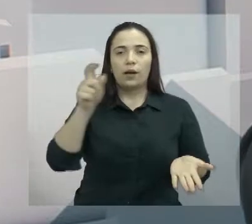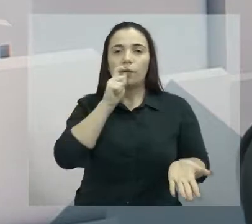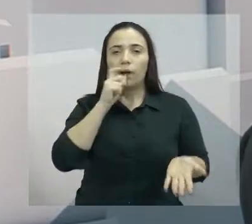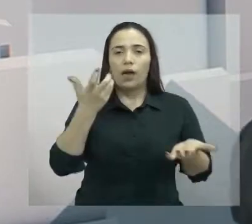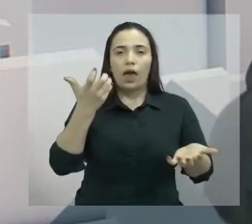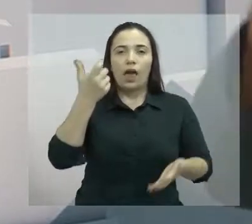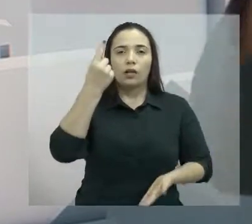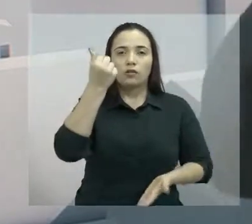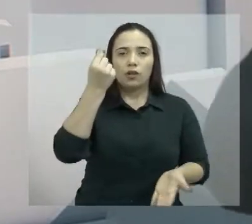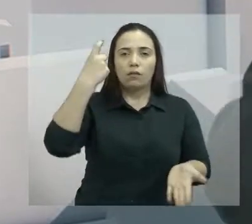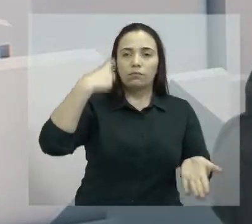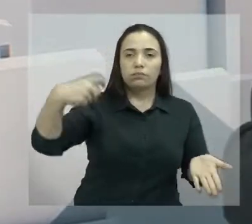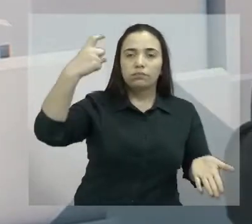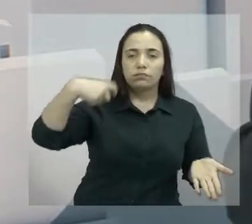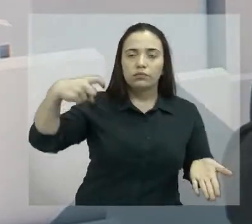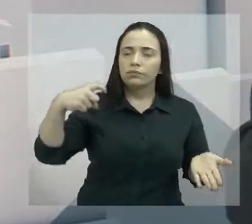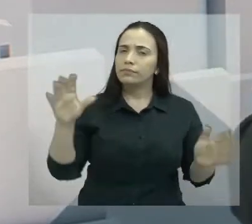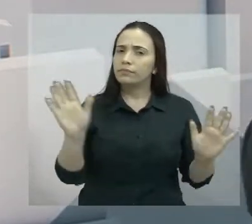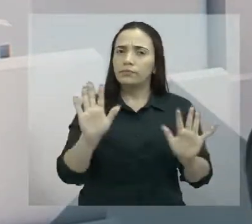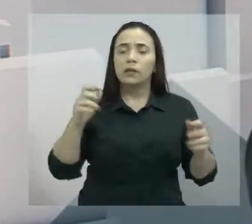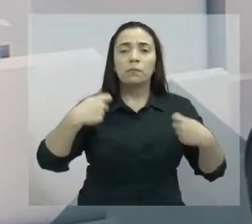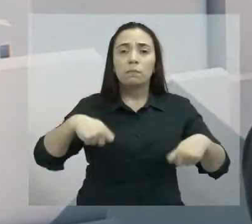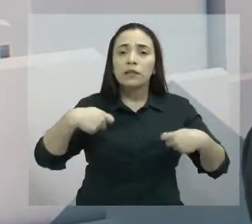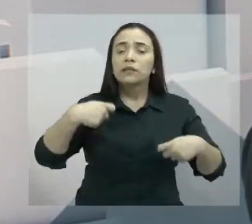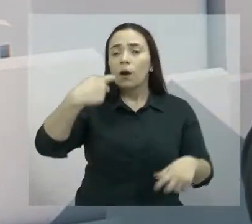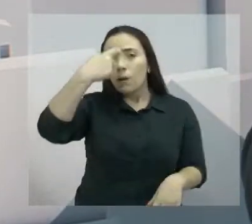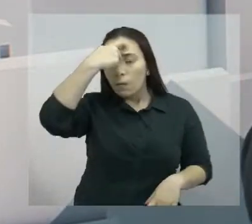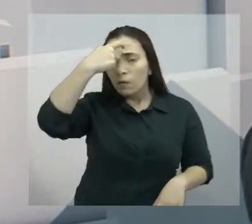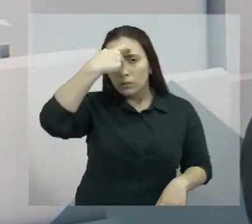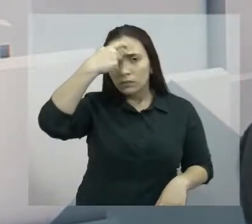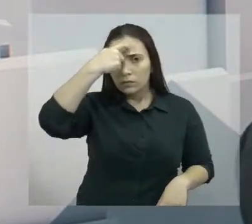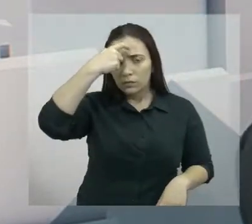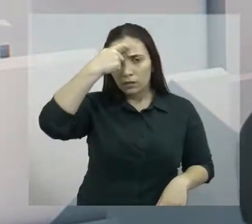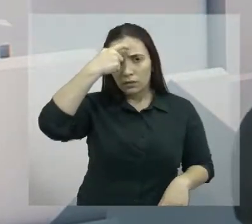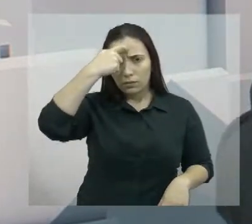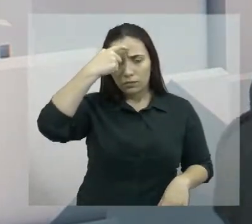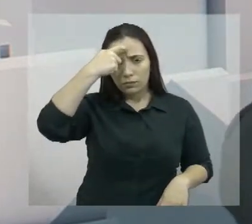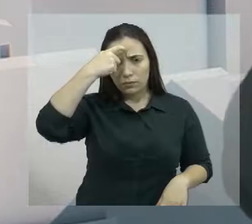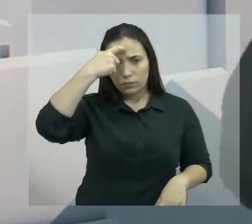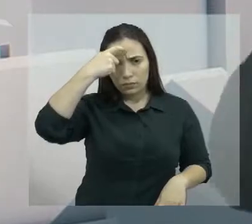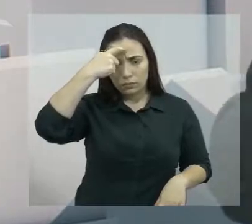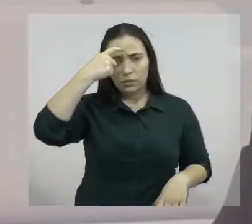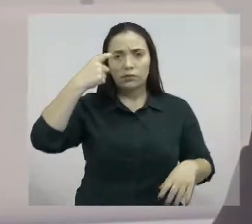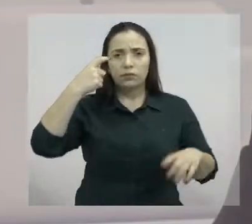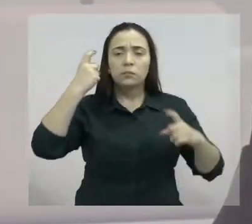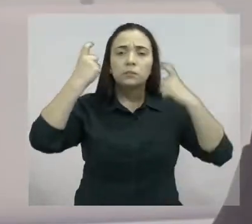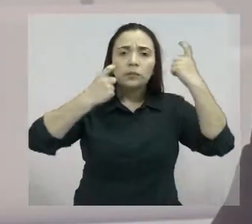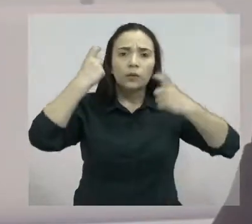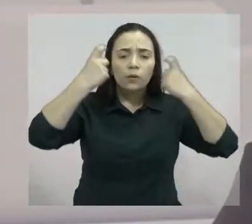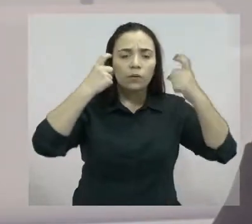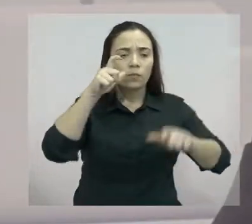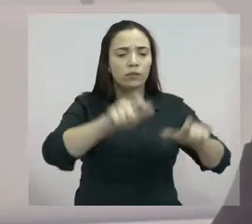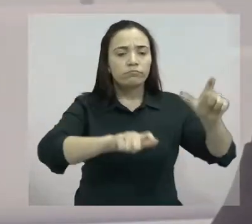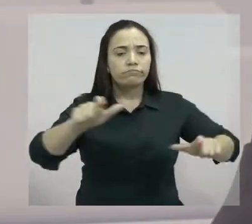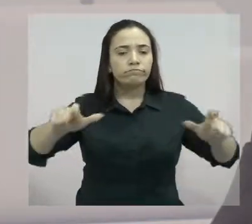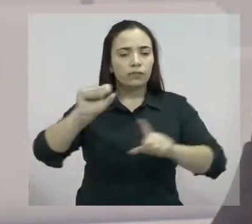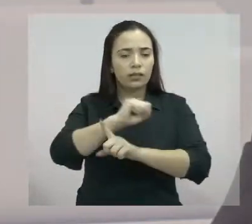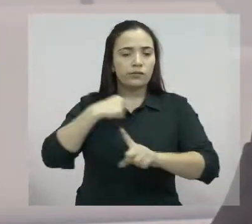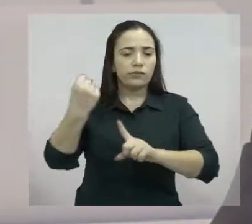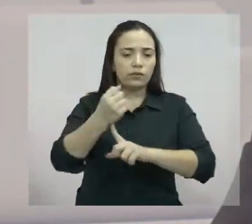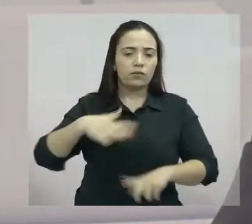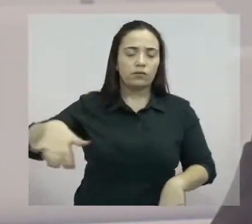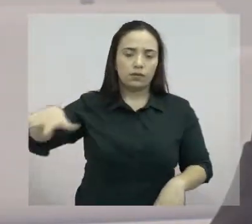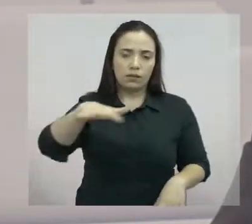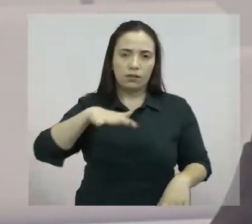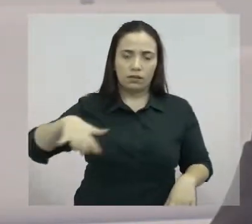Na verdade, quer dizer, se a gente tiver a consciência de que isso é em favor de nós mesmos, né? E não